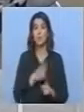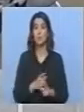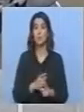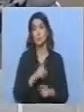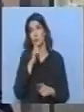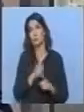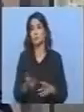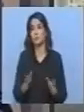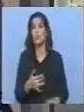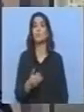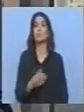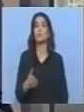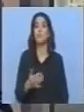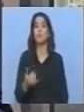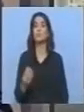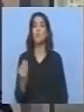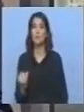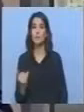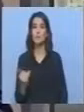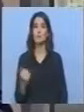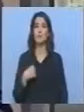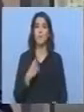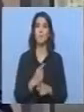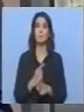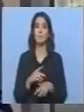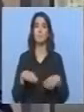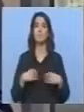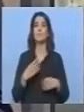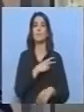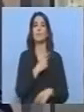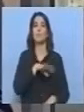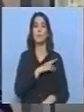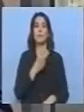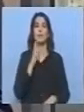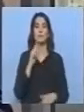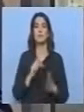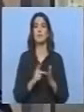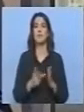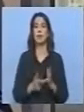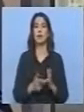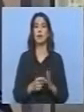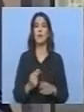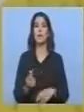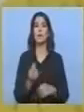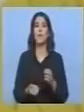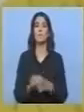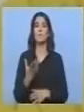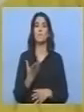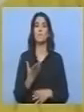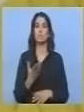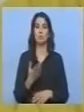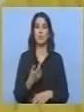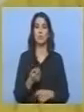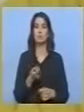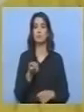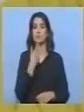simultaneamente, enfim, em 2011, 2012, assumi também na Universidade de Coimbra a direção técnica de uma unidade de produção que nós temos de